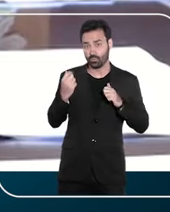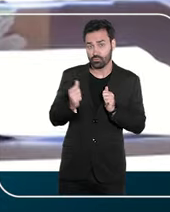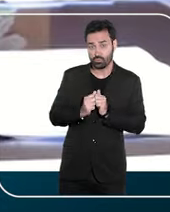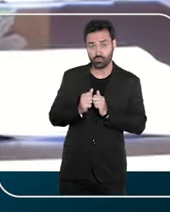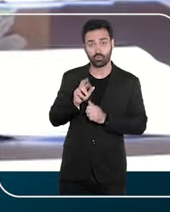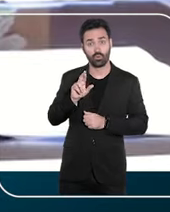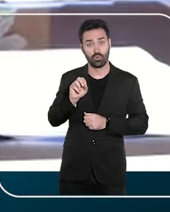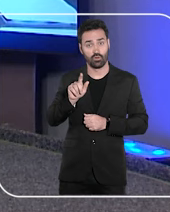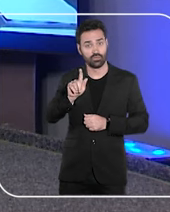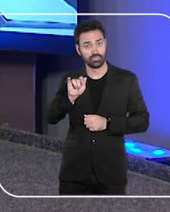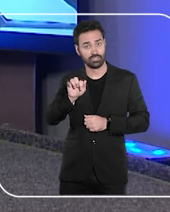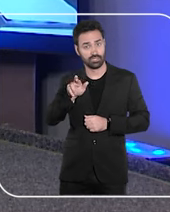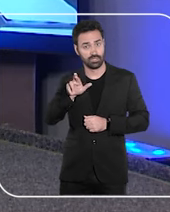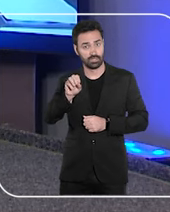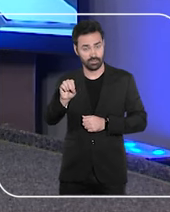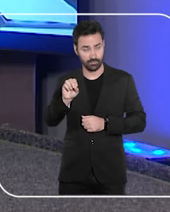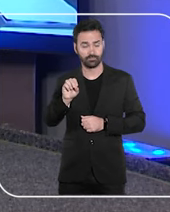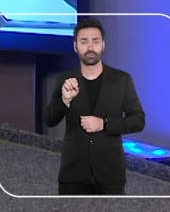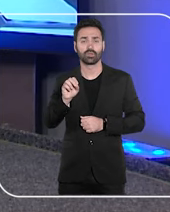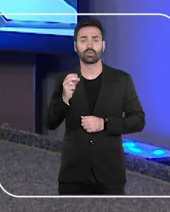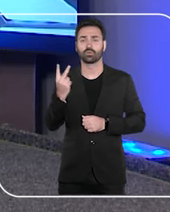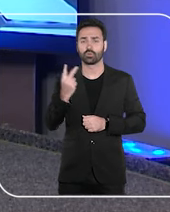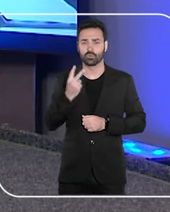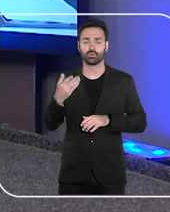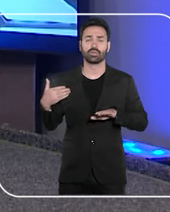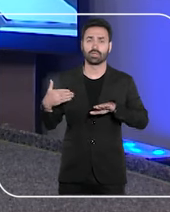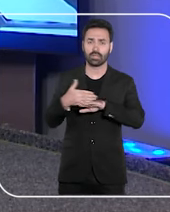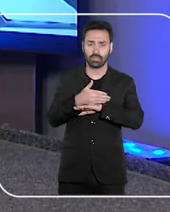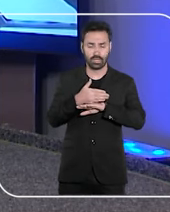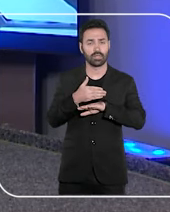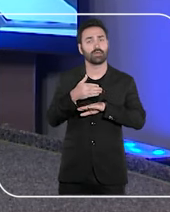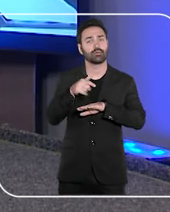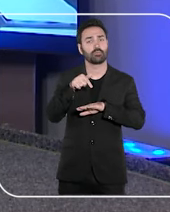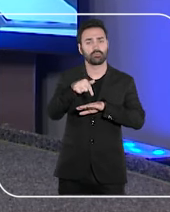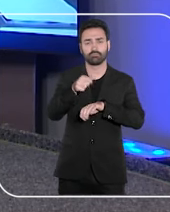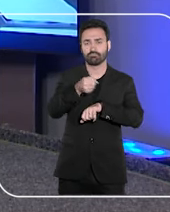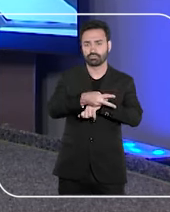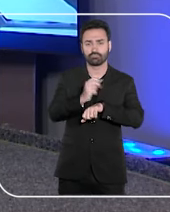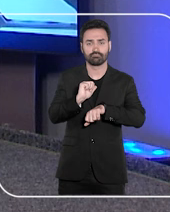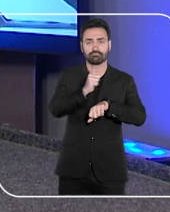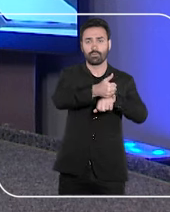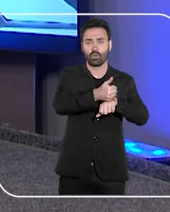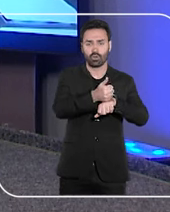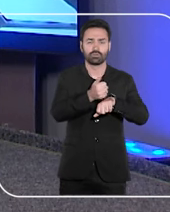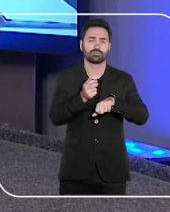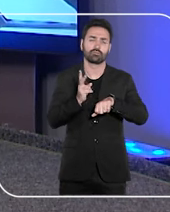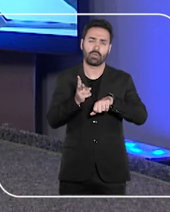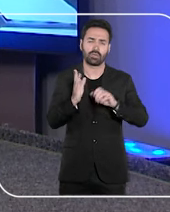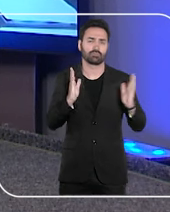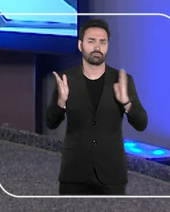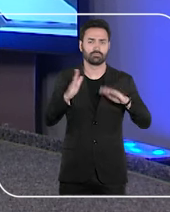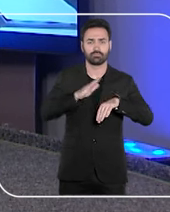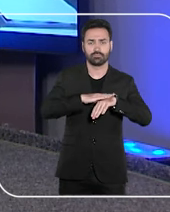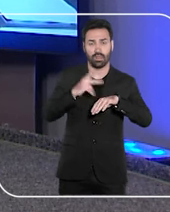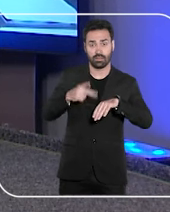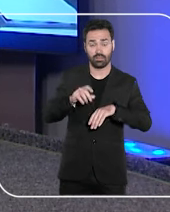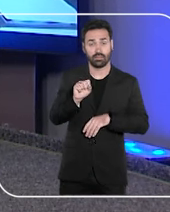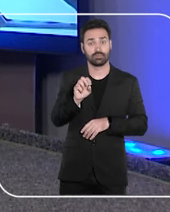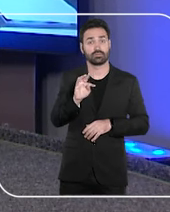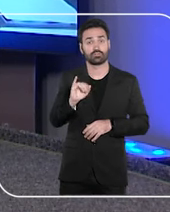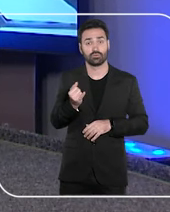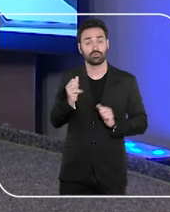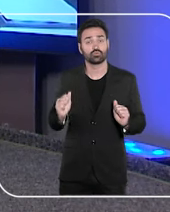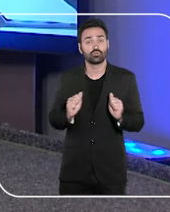Schietti Machado Cruz, nós entramos na mesma época, tomamos posse na mesma época, aqui no STJ, junto com a